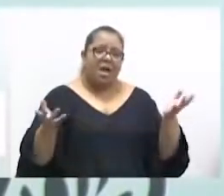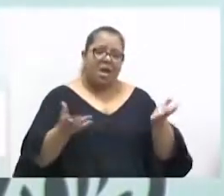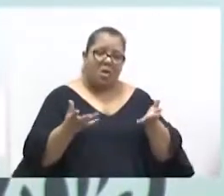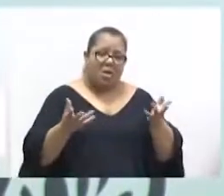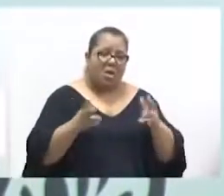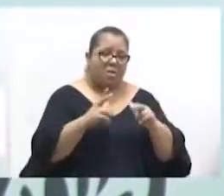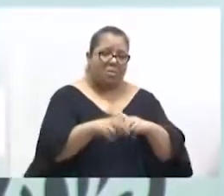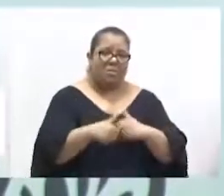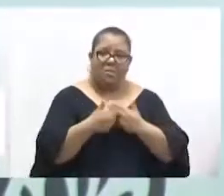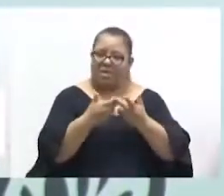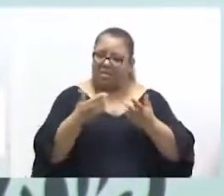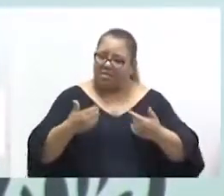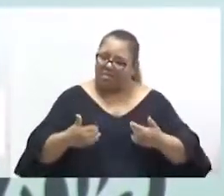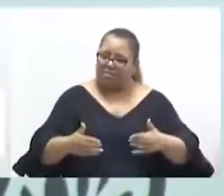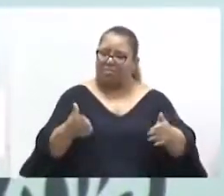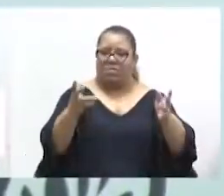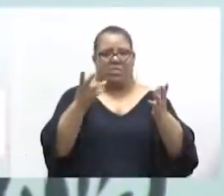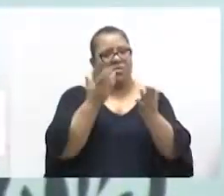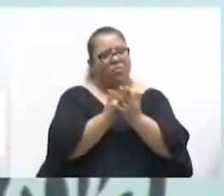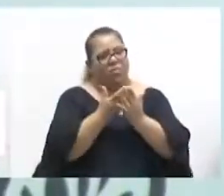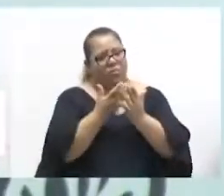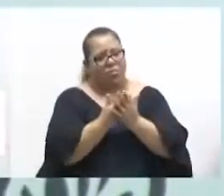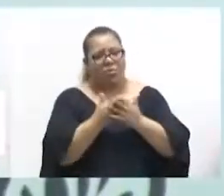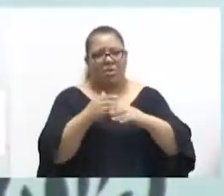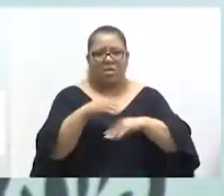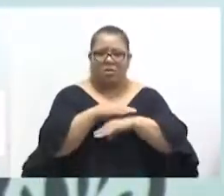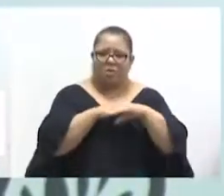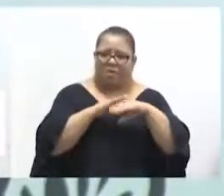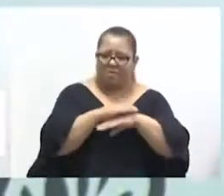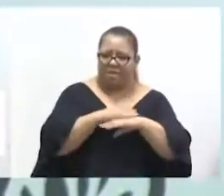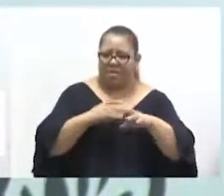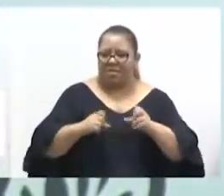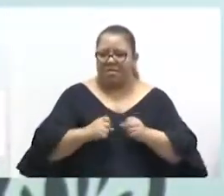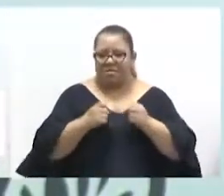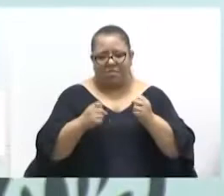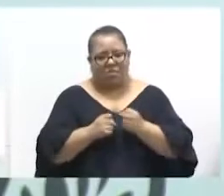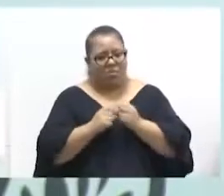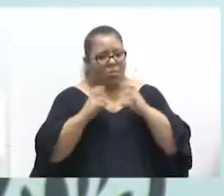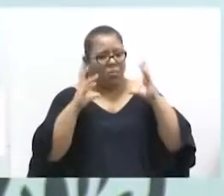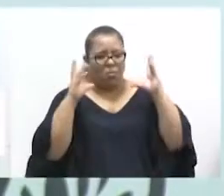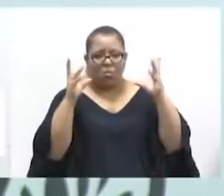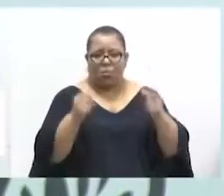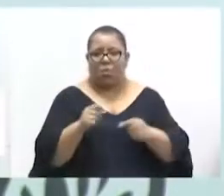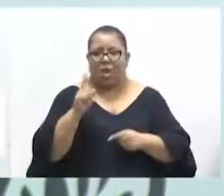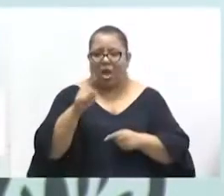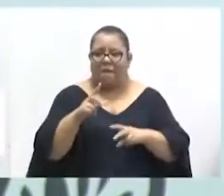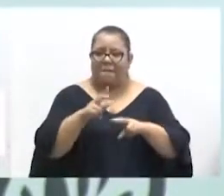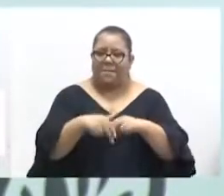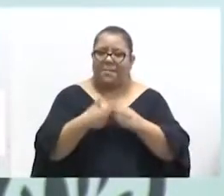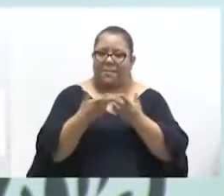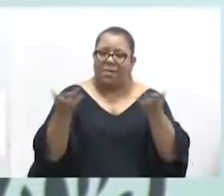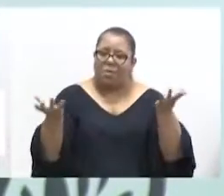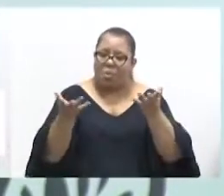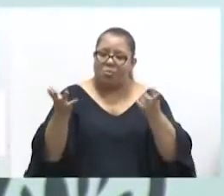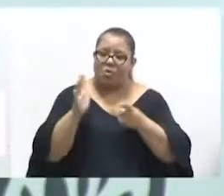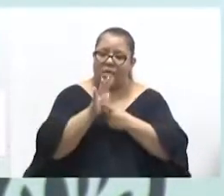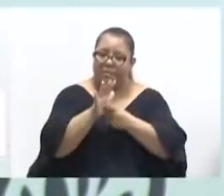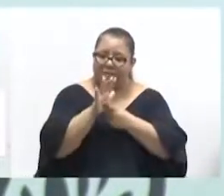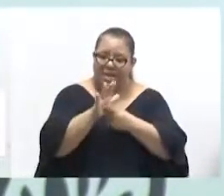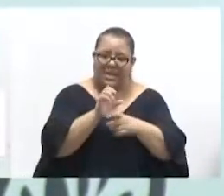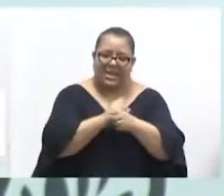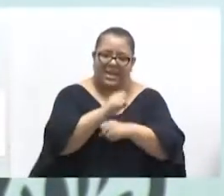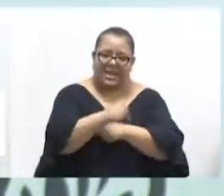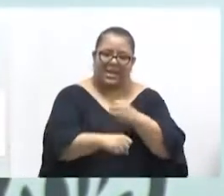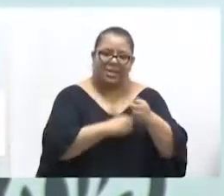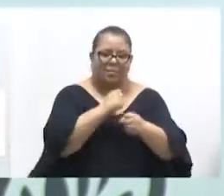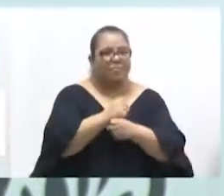além disso, a gente tem que estudar, se debruçar, dialogar e buscar perspectivas para esse panorama que se apresenta para os próximos anos.